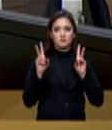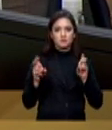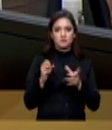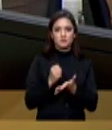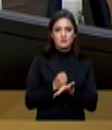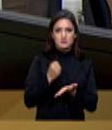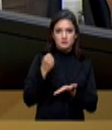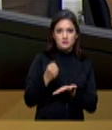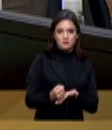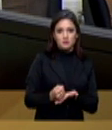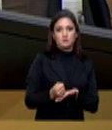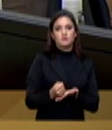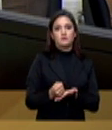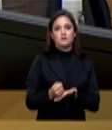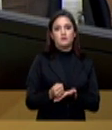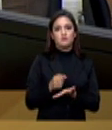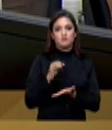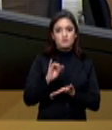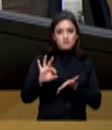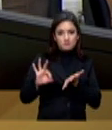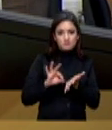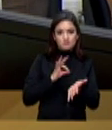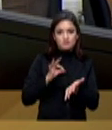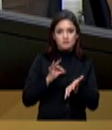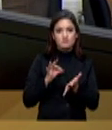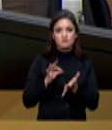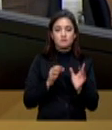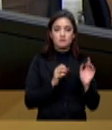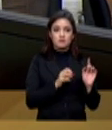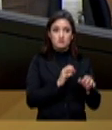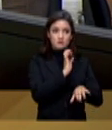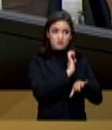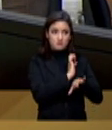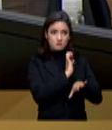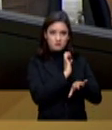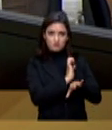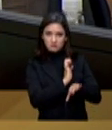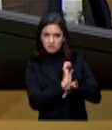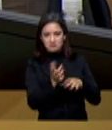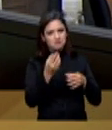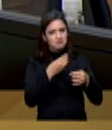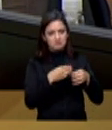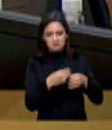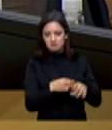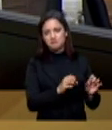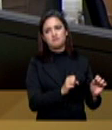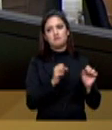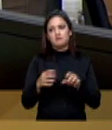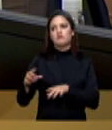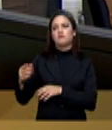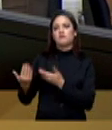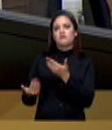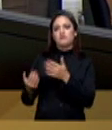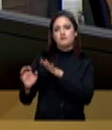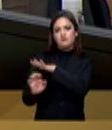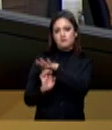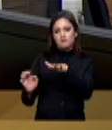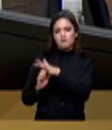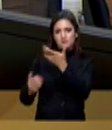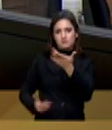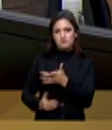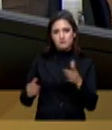contratos se pactuadas entre o poder concedente empresa prestadora de serviço acaso